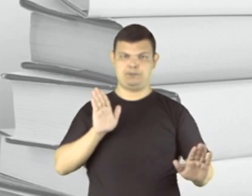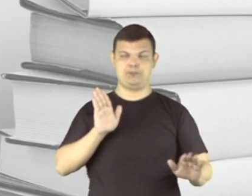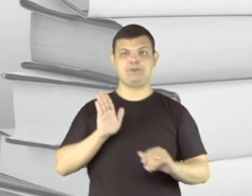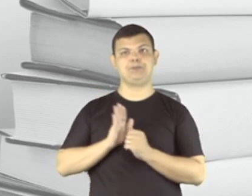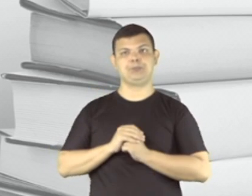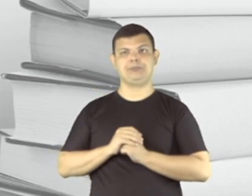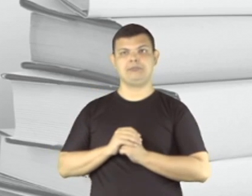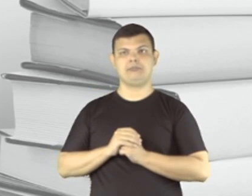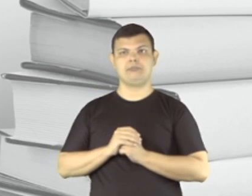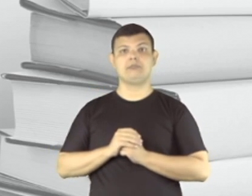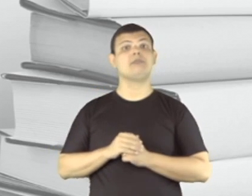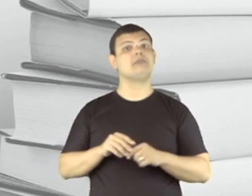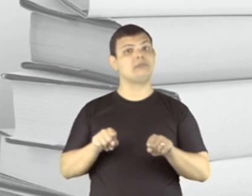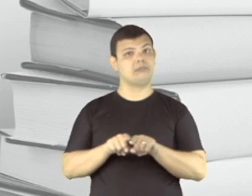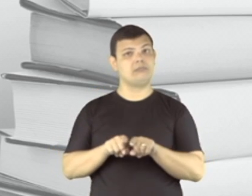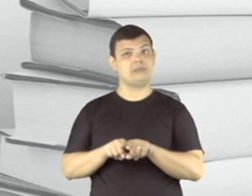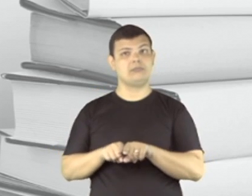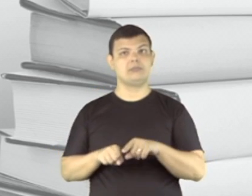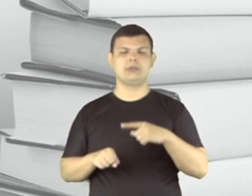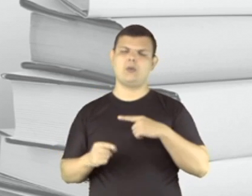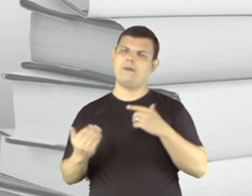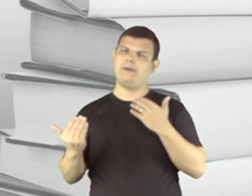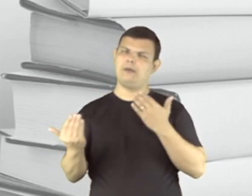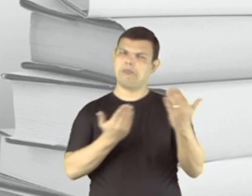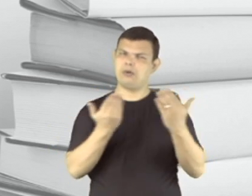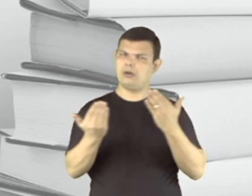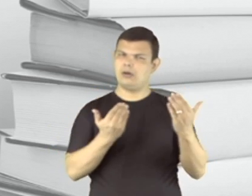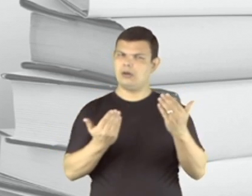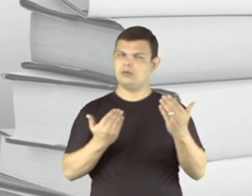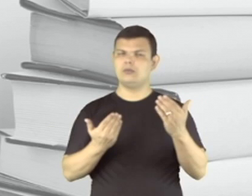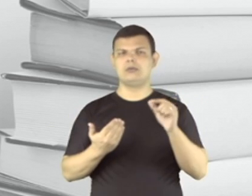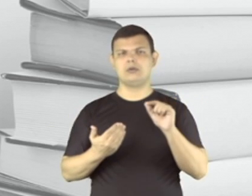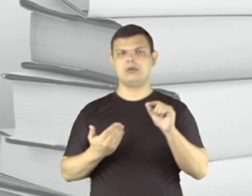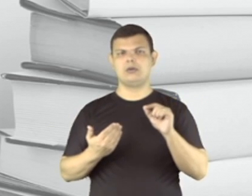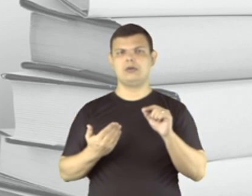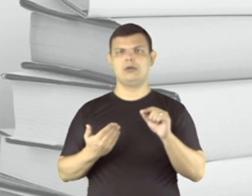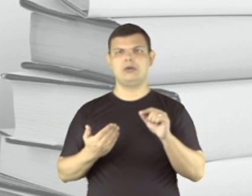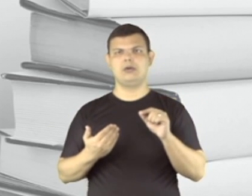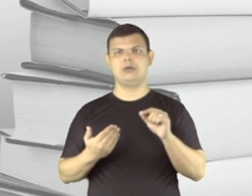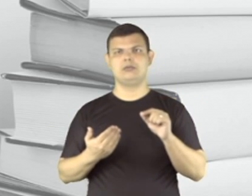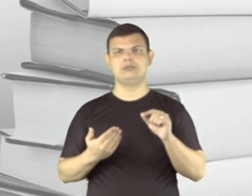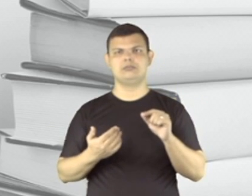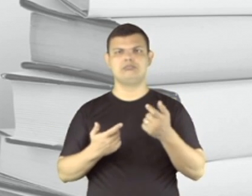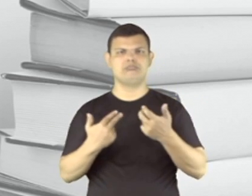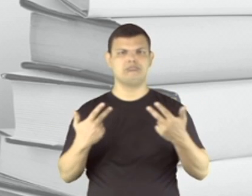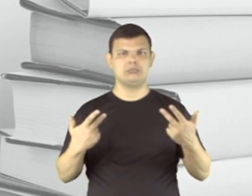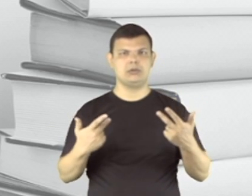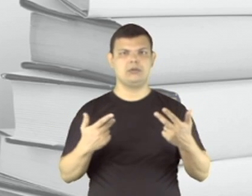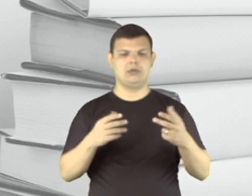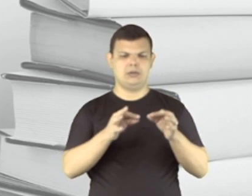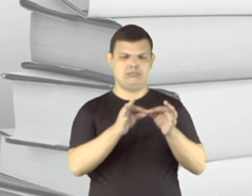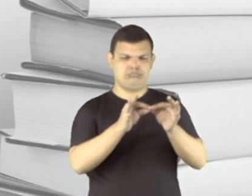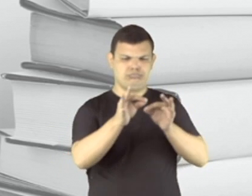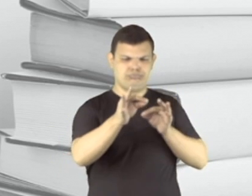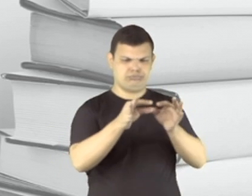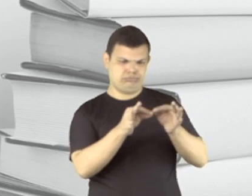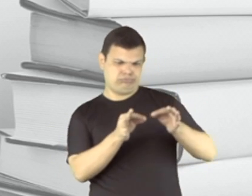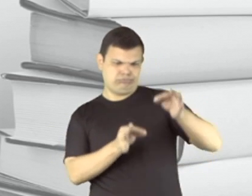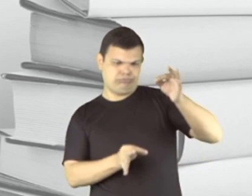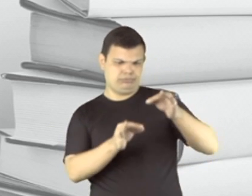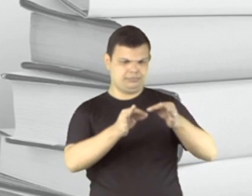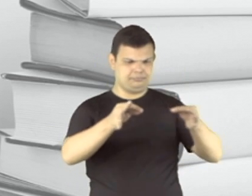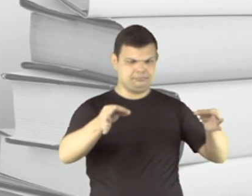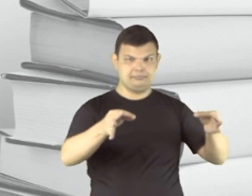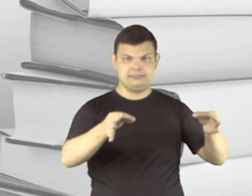vamos trabalhar também aqui, só para fazer um comparativo, sobre as figuras espaciais, que são tridimensionais, ou seja,